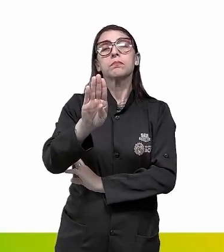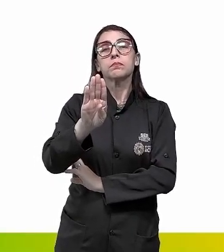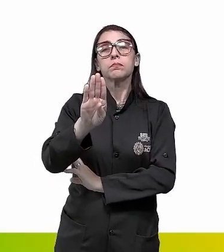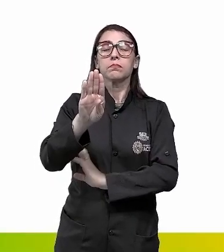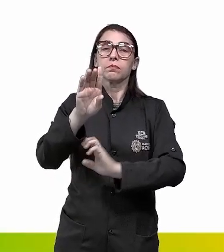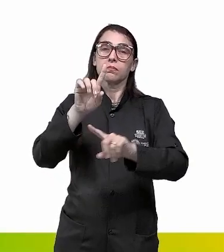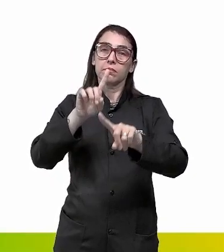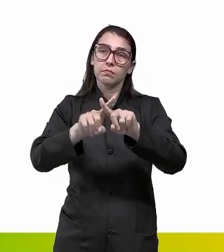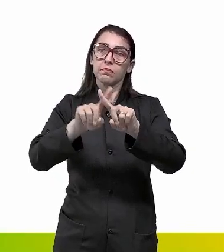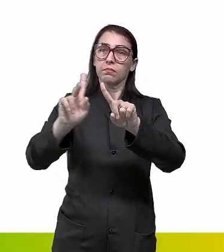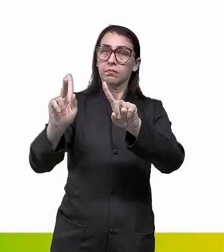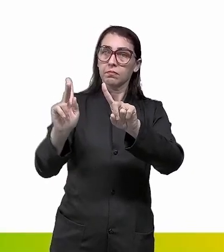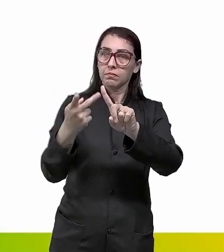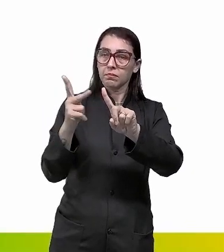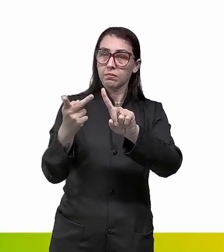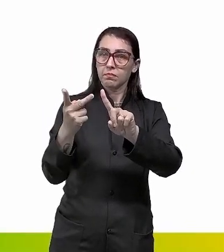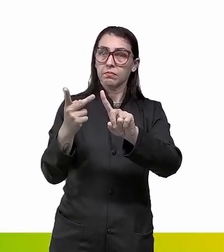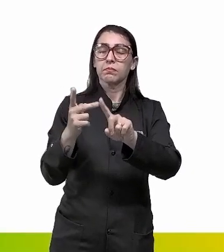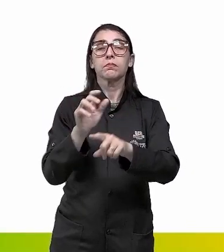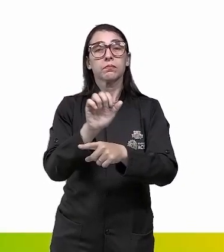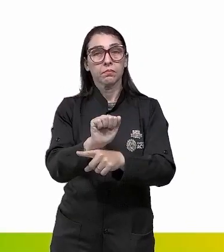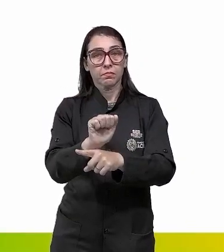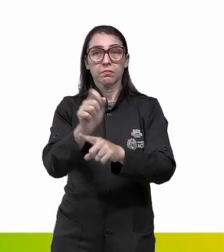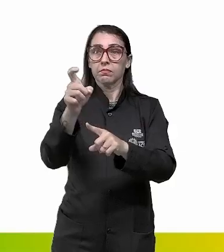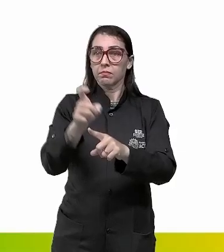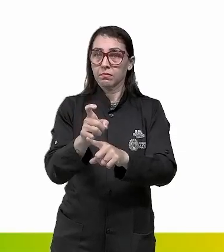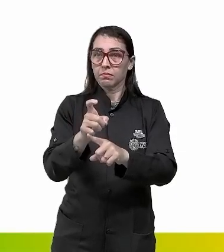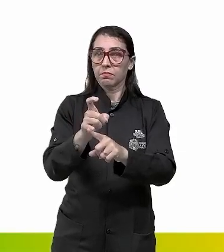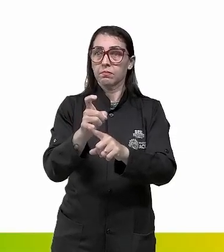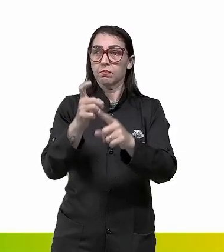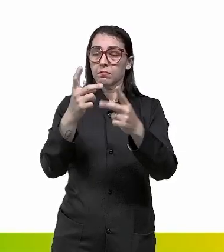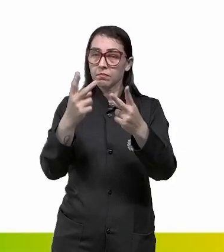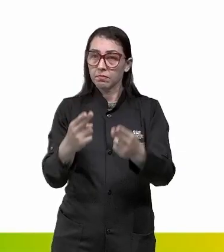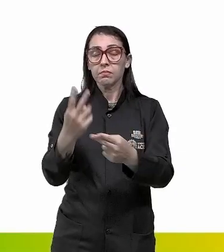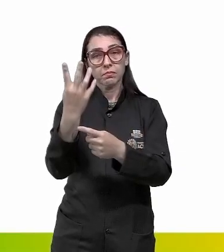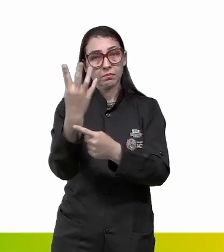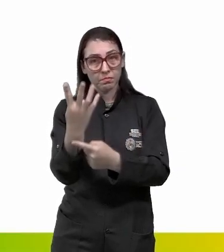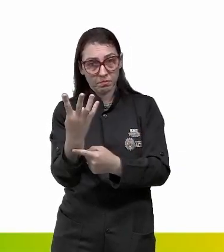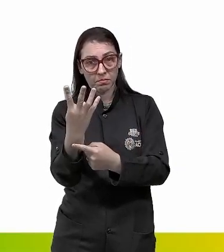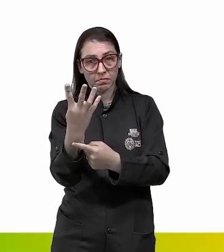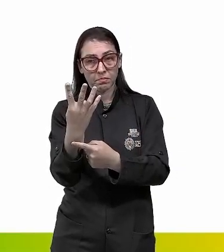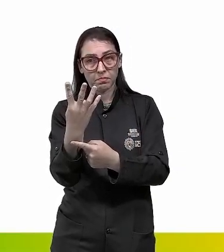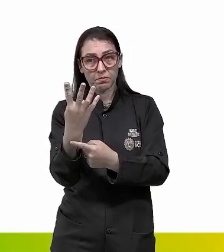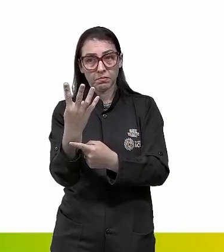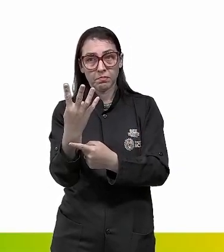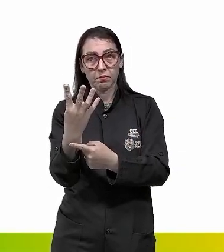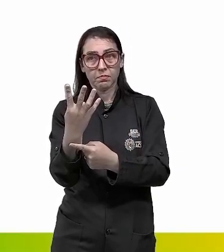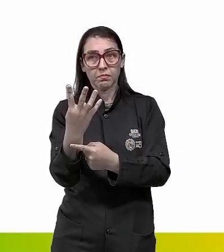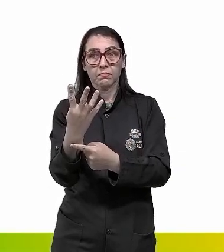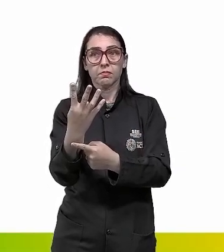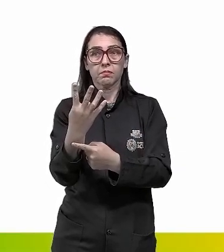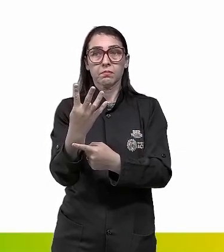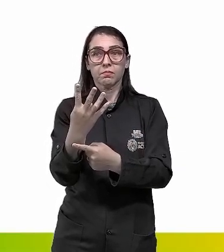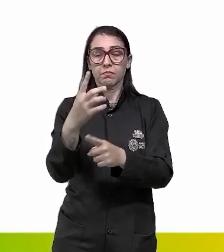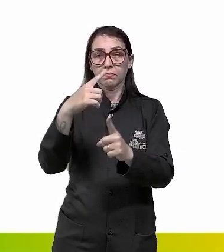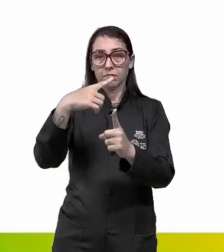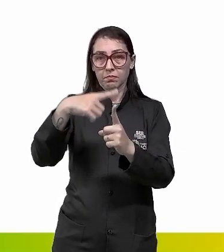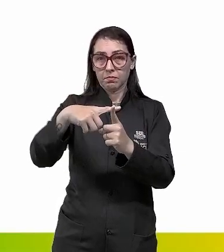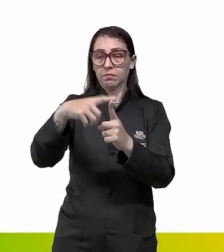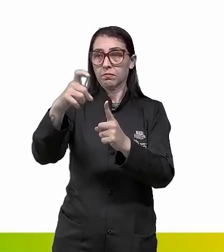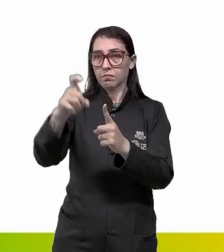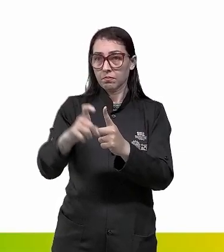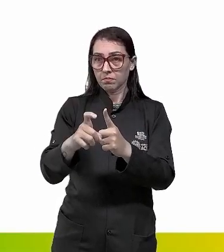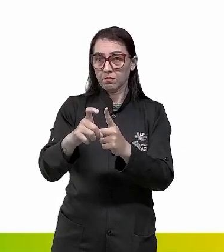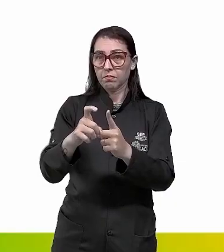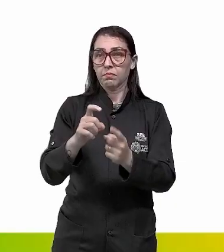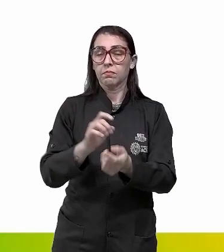área, em função de x, a base, tanto a base quanto a altura, é 4 mais x. Então,